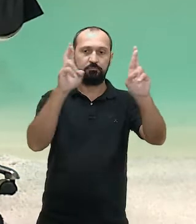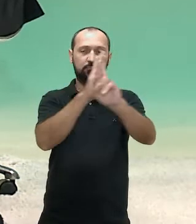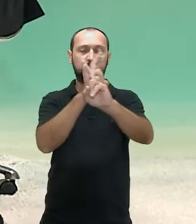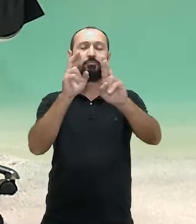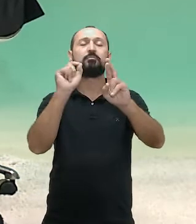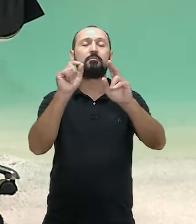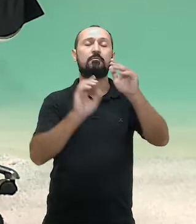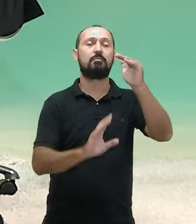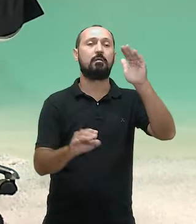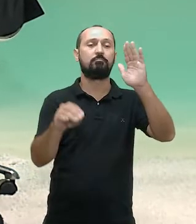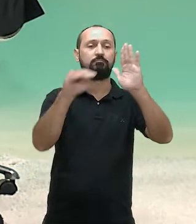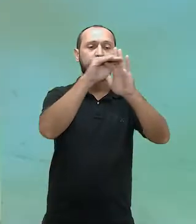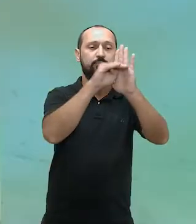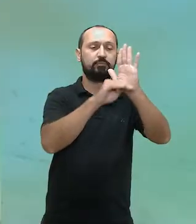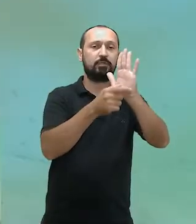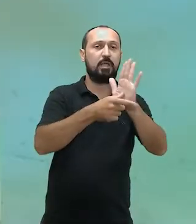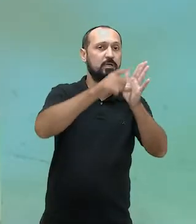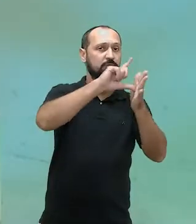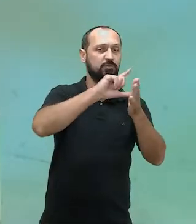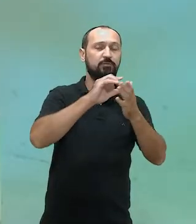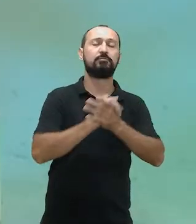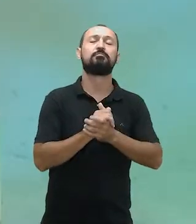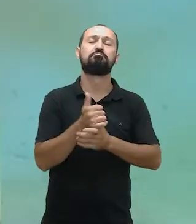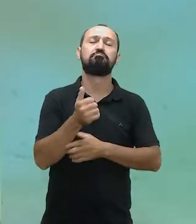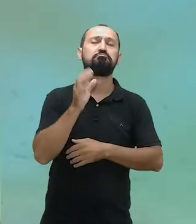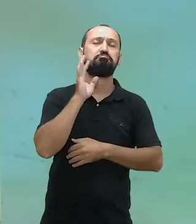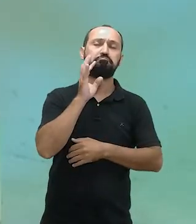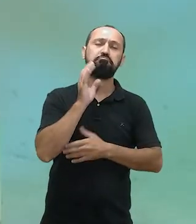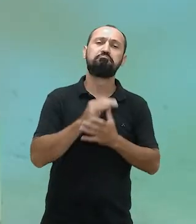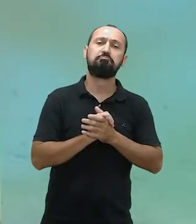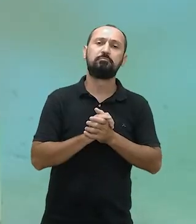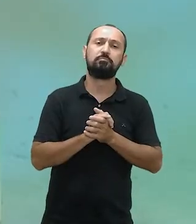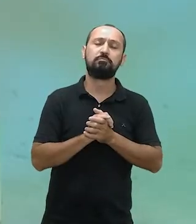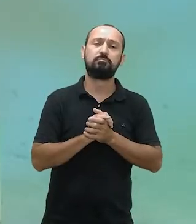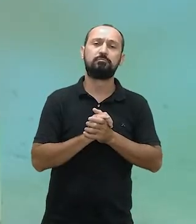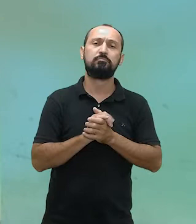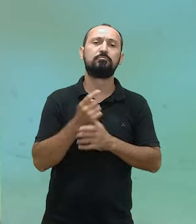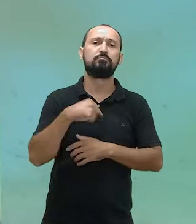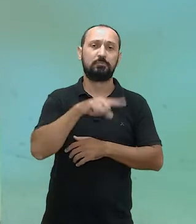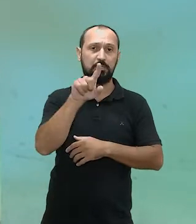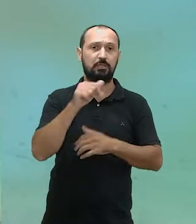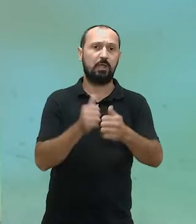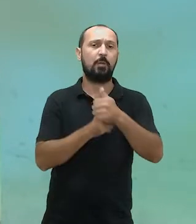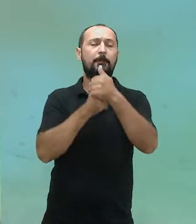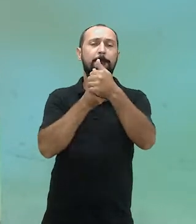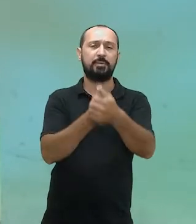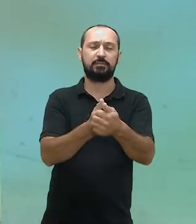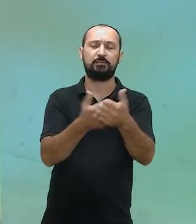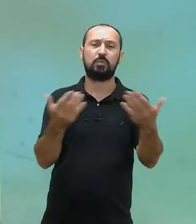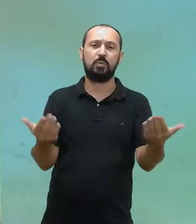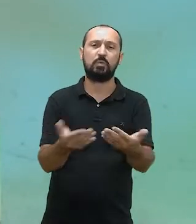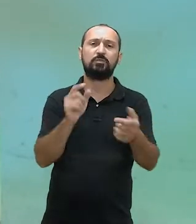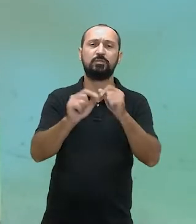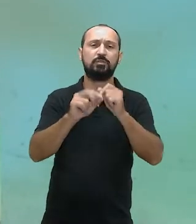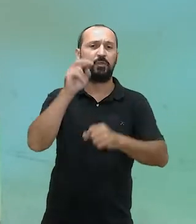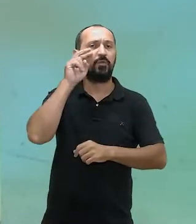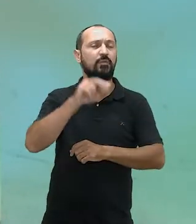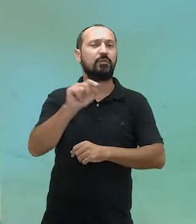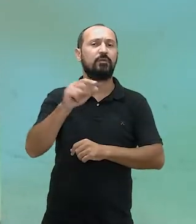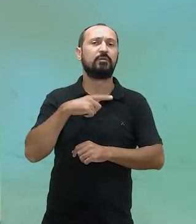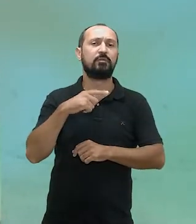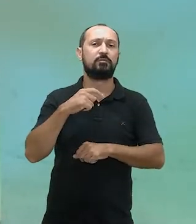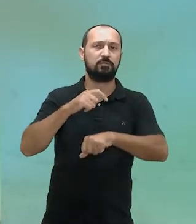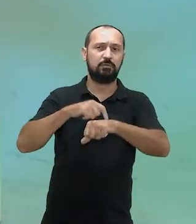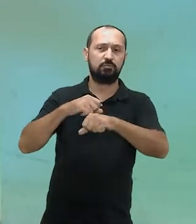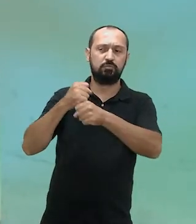a previsão na anterior. Bacana. E a gente está também, quem está acompanhando o programa deve ter já visualizado aí uma linha